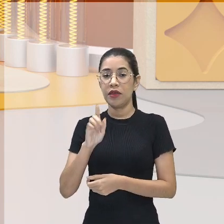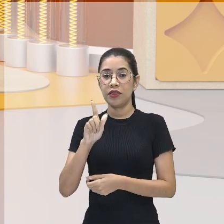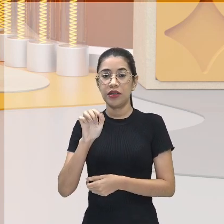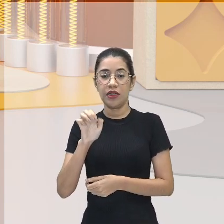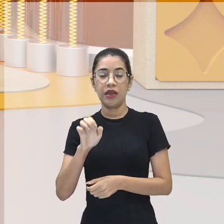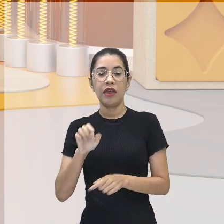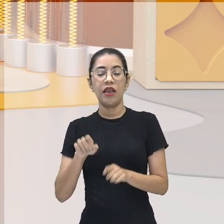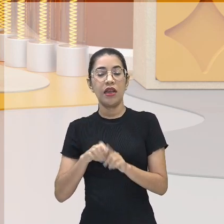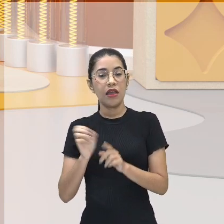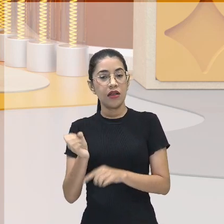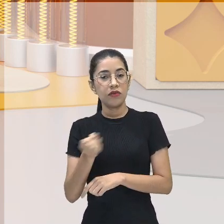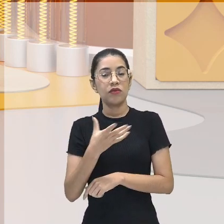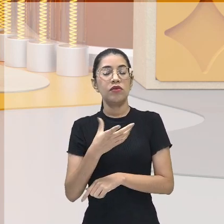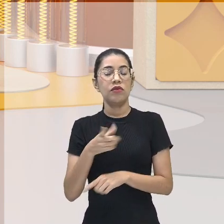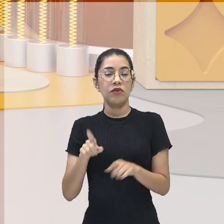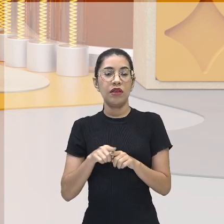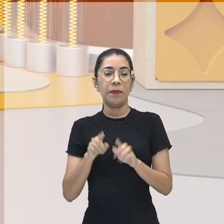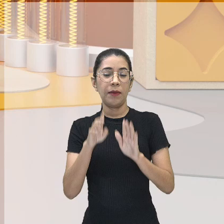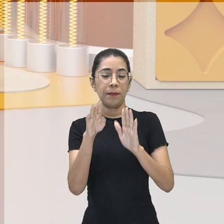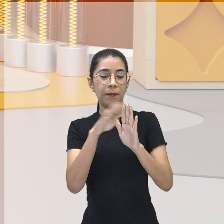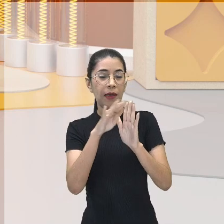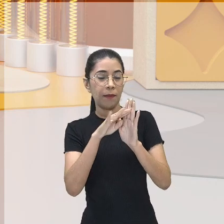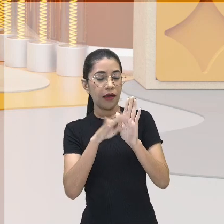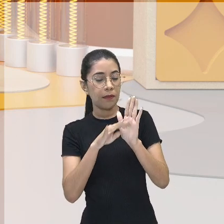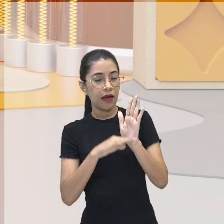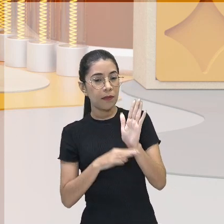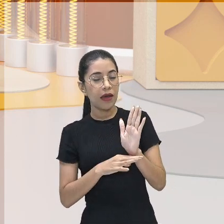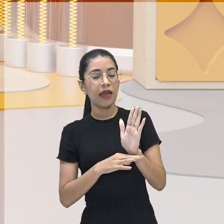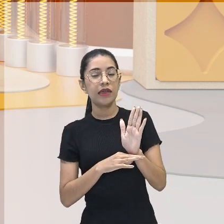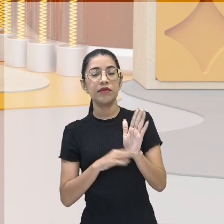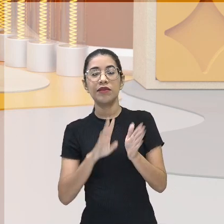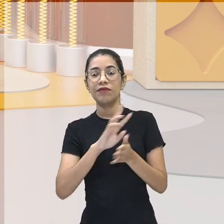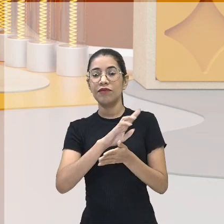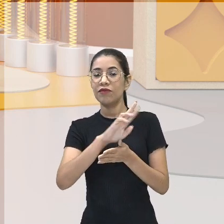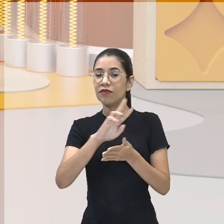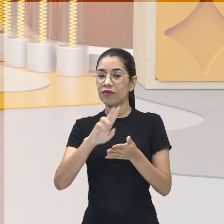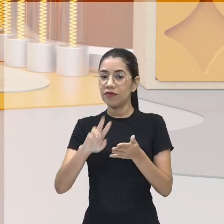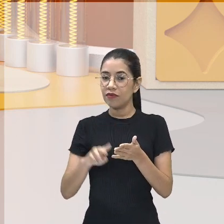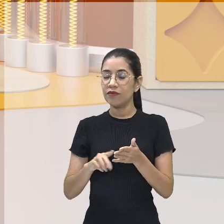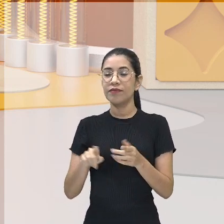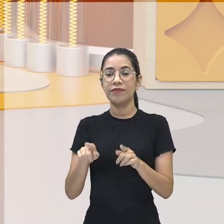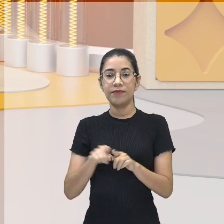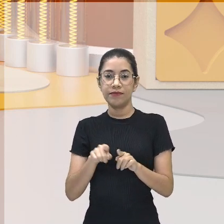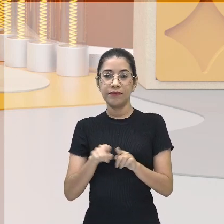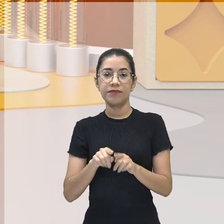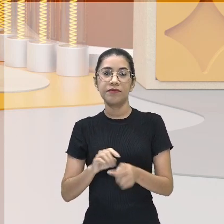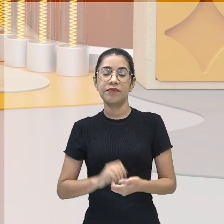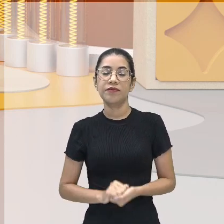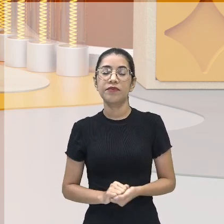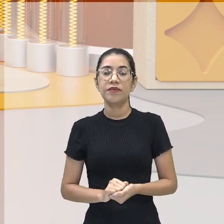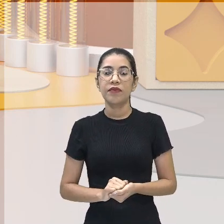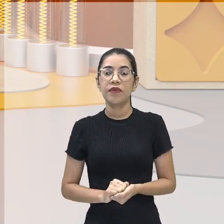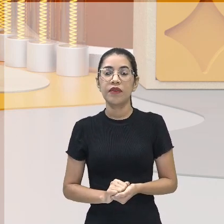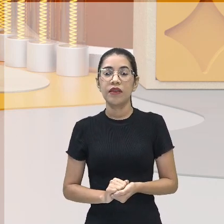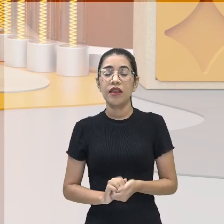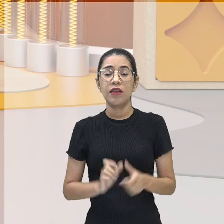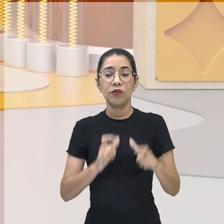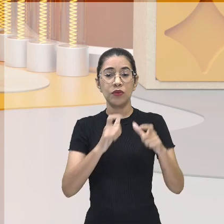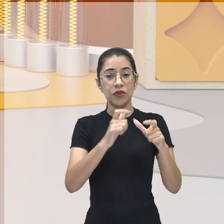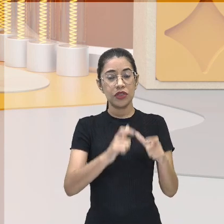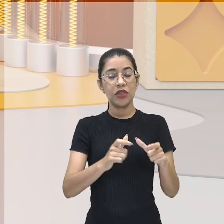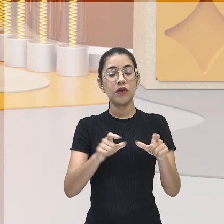uma atualizada nessa lista de municípios, distritos e subdistritos, né? Então, além dos distritos, a gente ainda